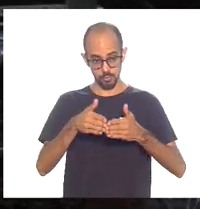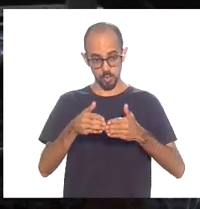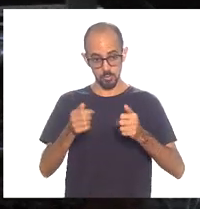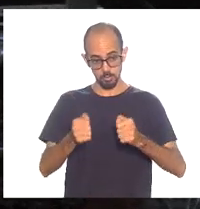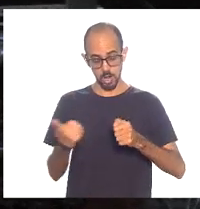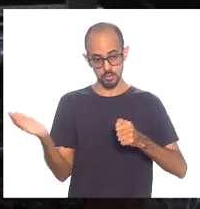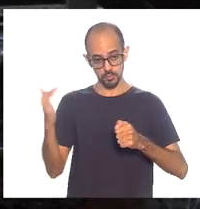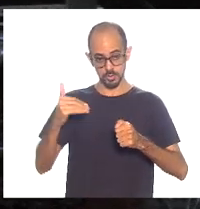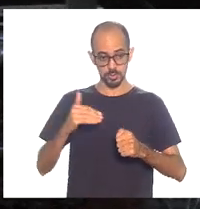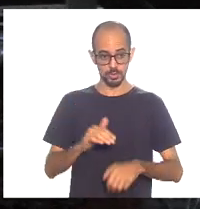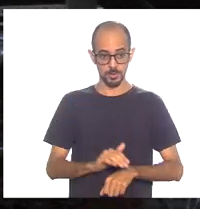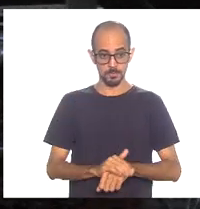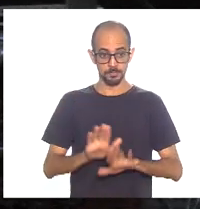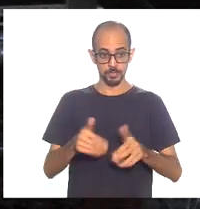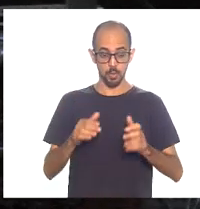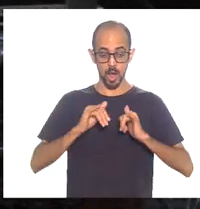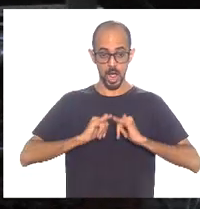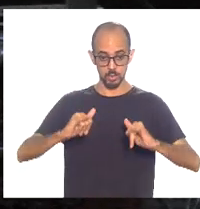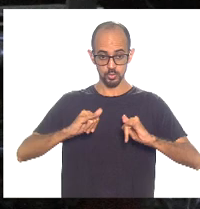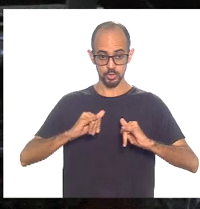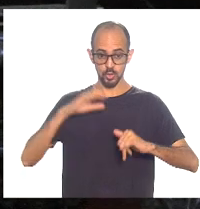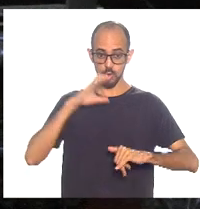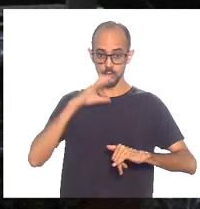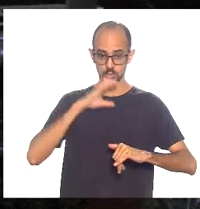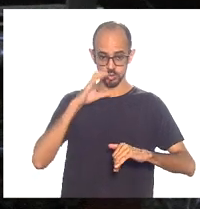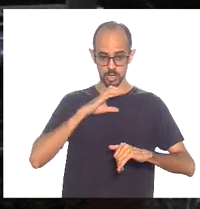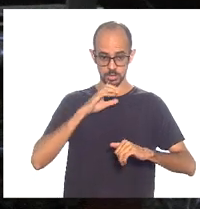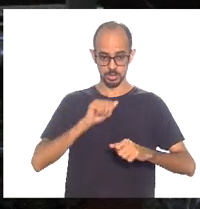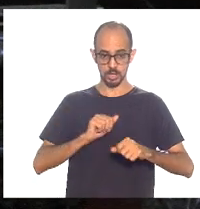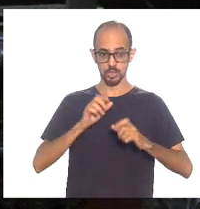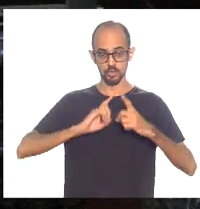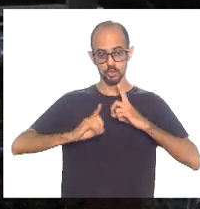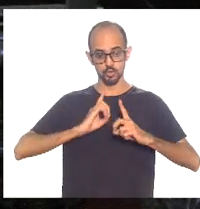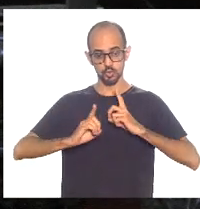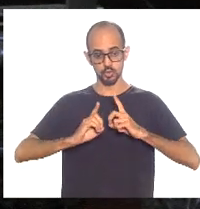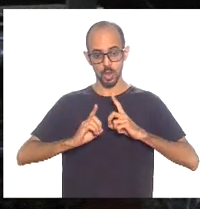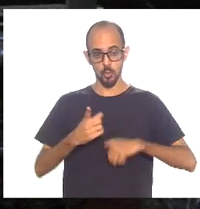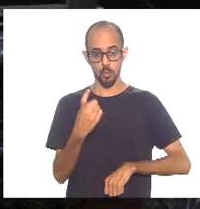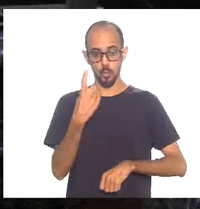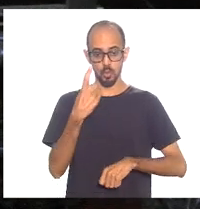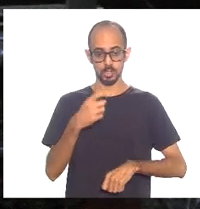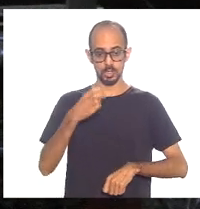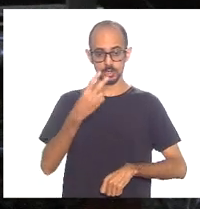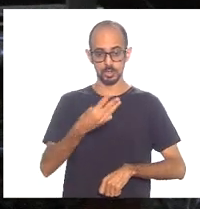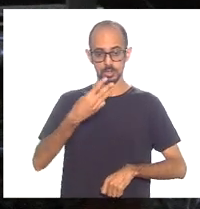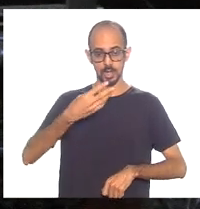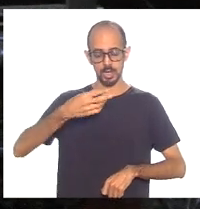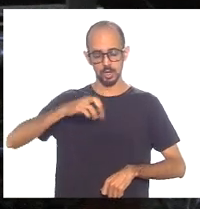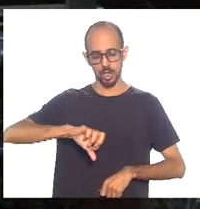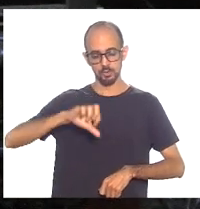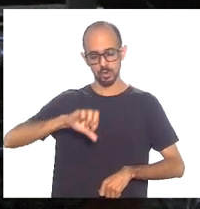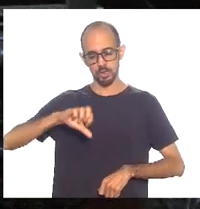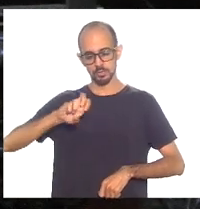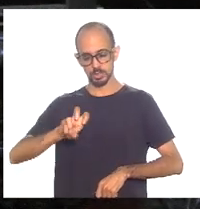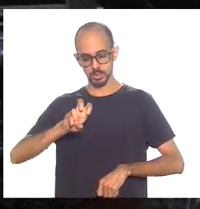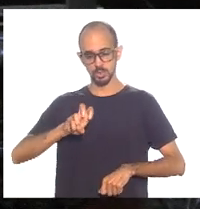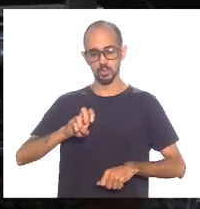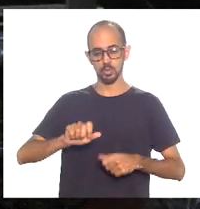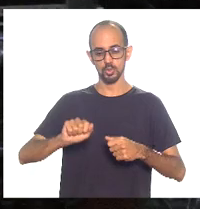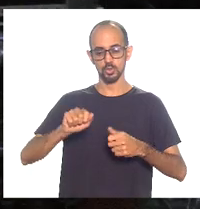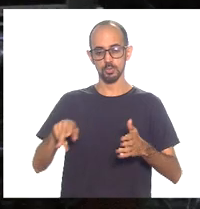Anuncio, em regime de urgência, em votação, em discussão única, projeto de lei 3995/2021, de autoria do Poder